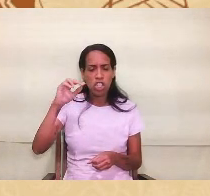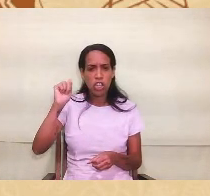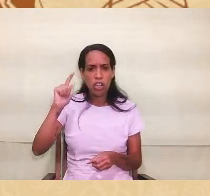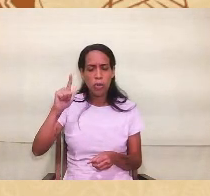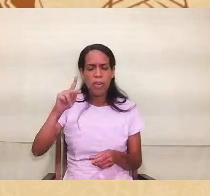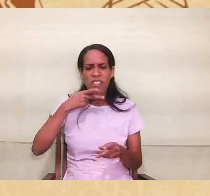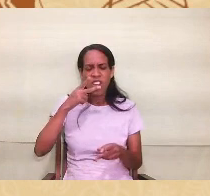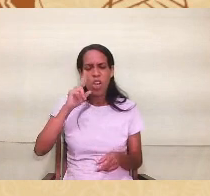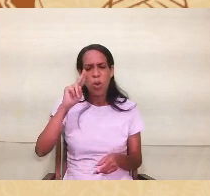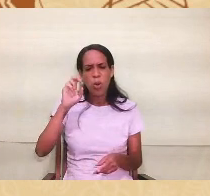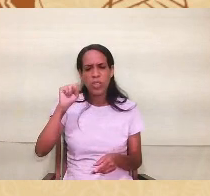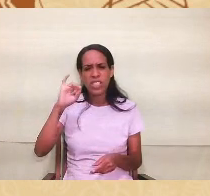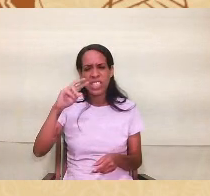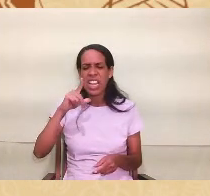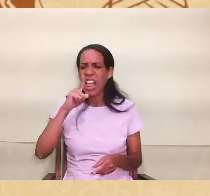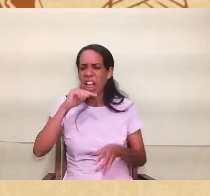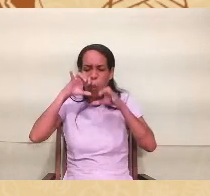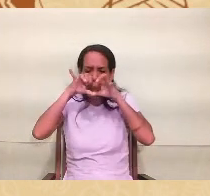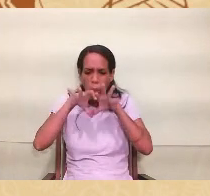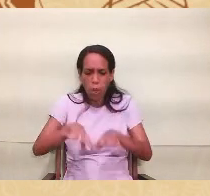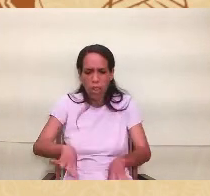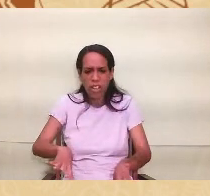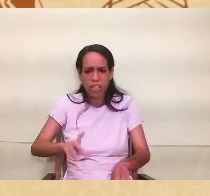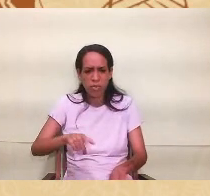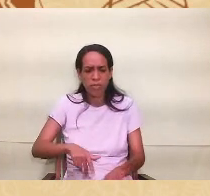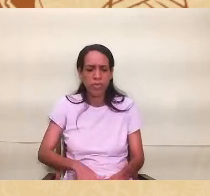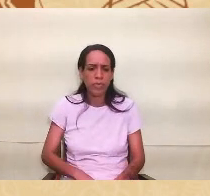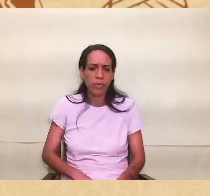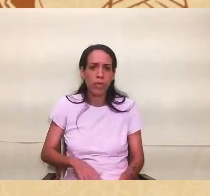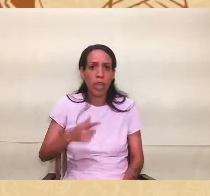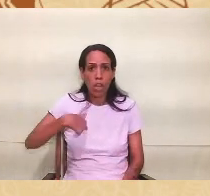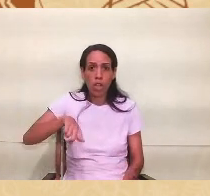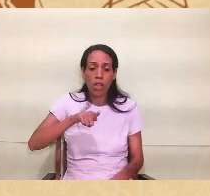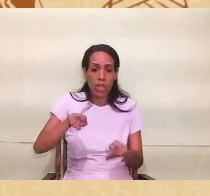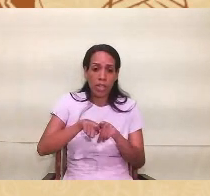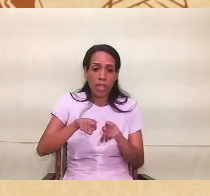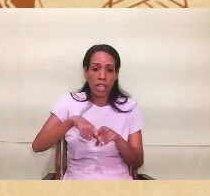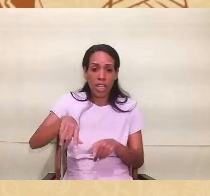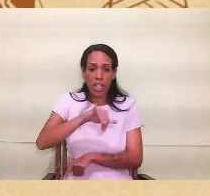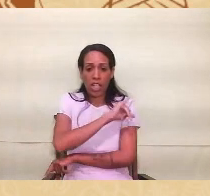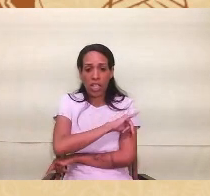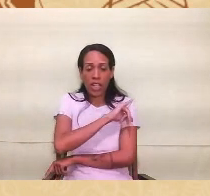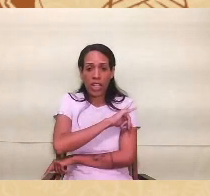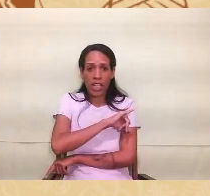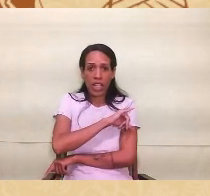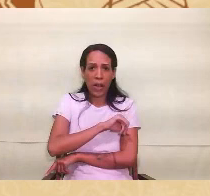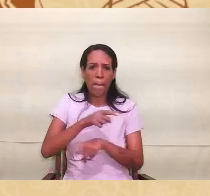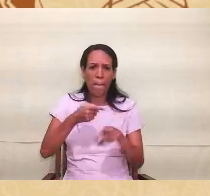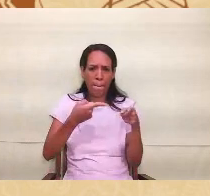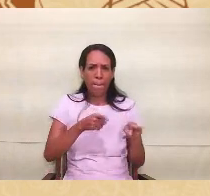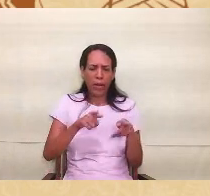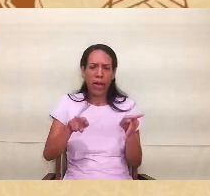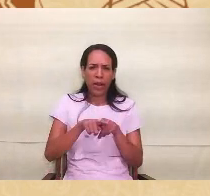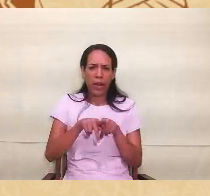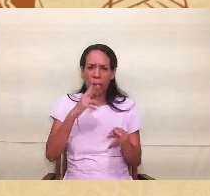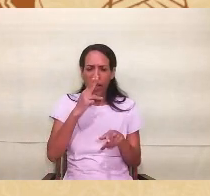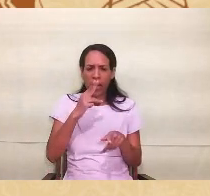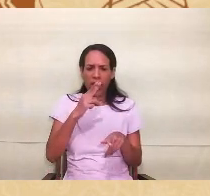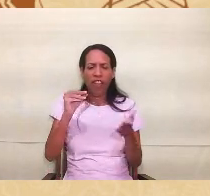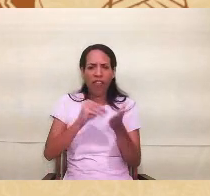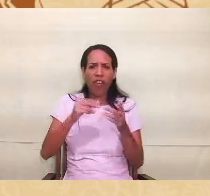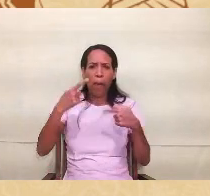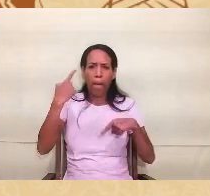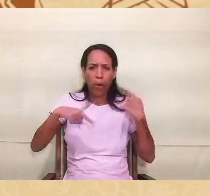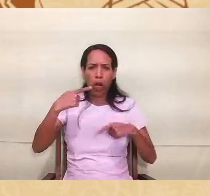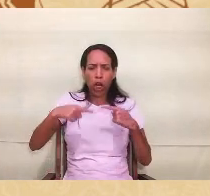dos alagamentos e tal. A gente aqui também, no Rio de Janeiro, faz uma crítica parecida por conta da falta de política pública,